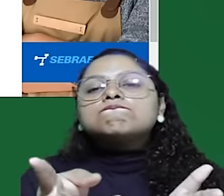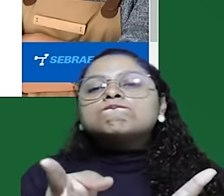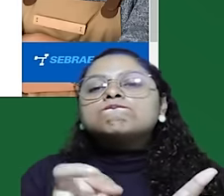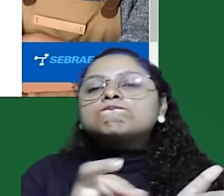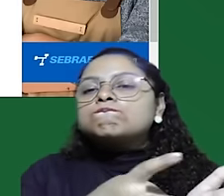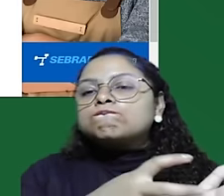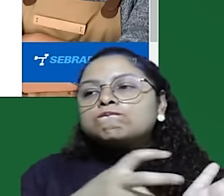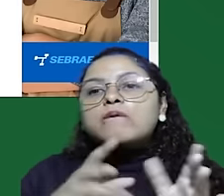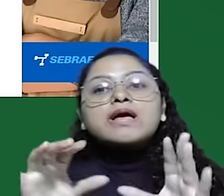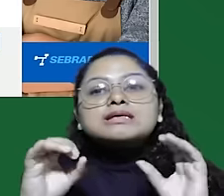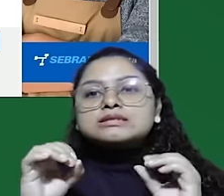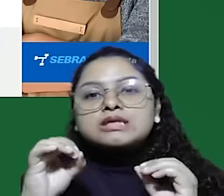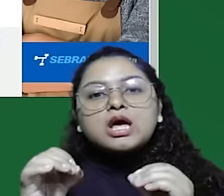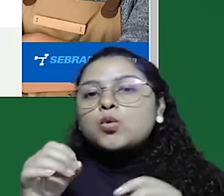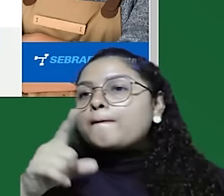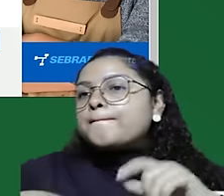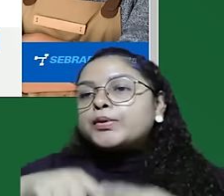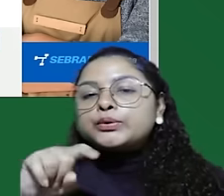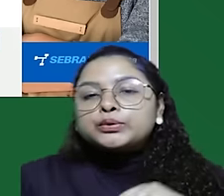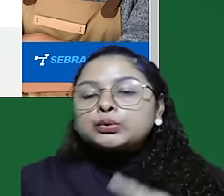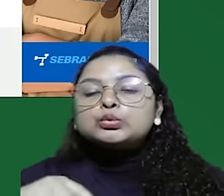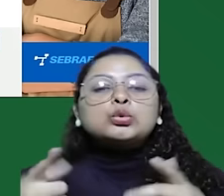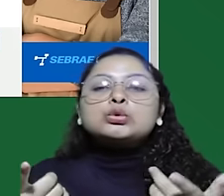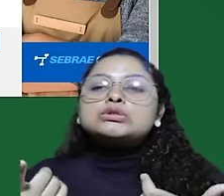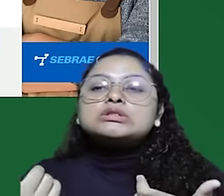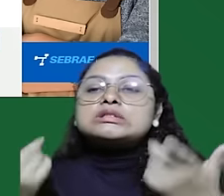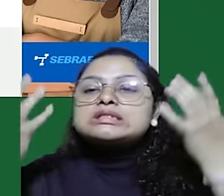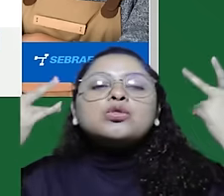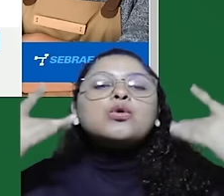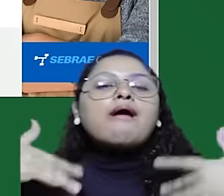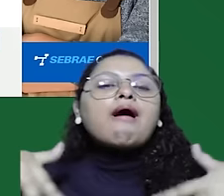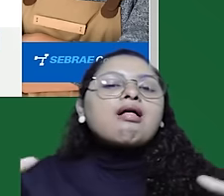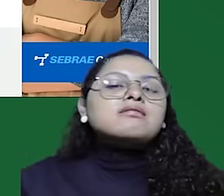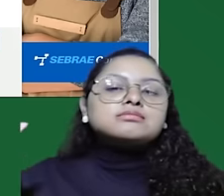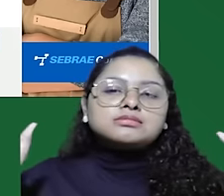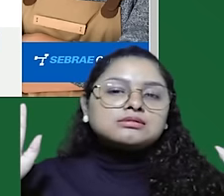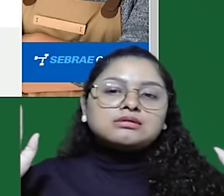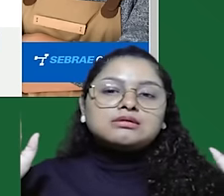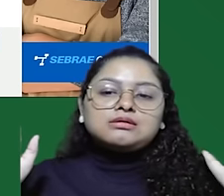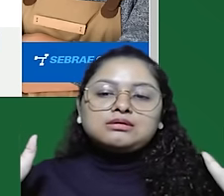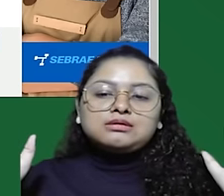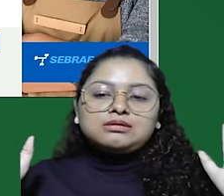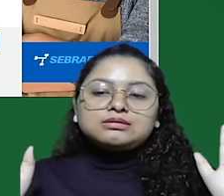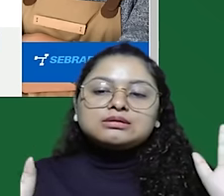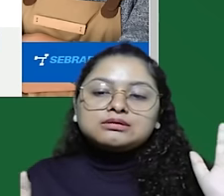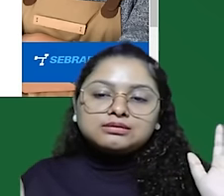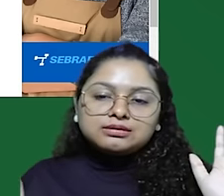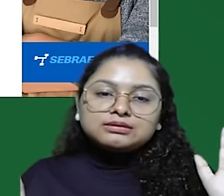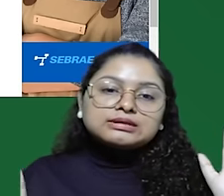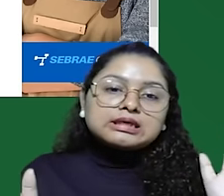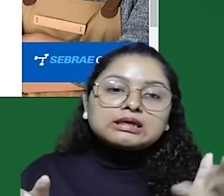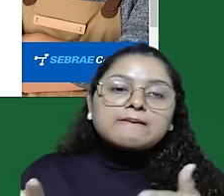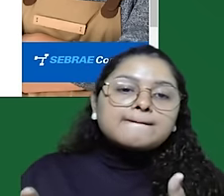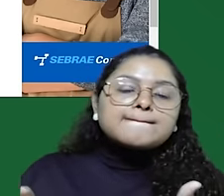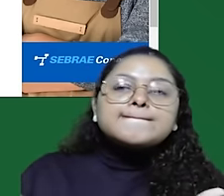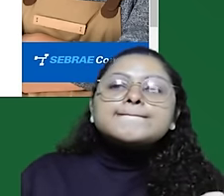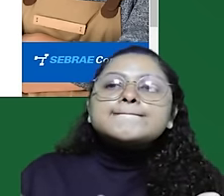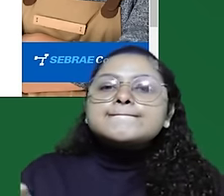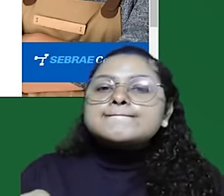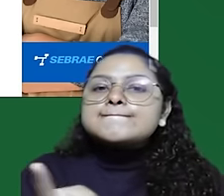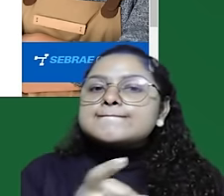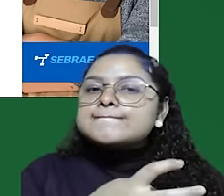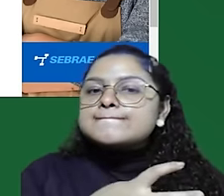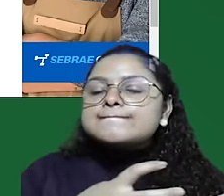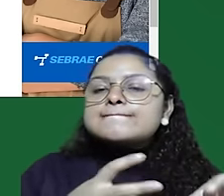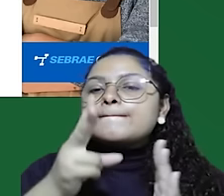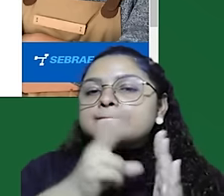eh eh tem algum benefício fiscal tem algo né Então tudo isso o seu contador vai trazer